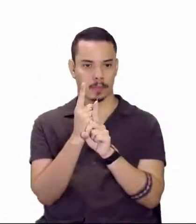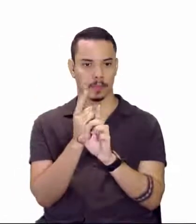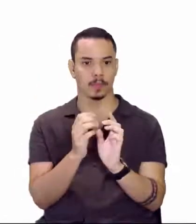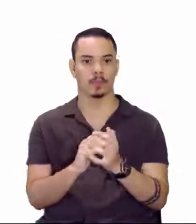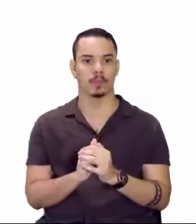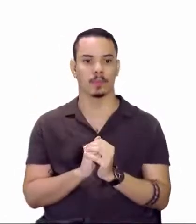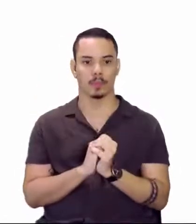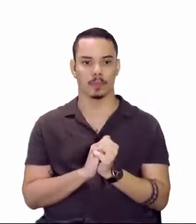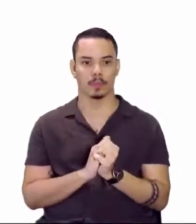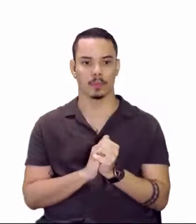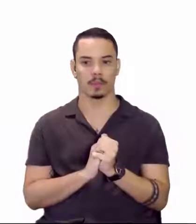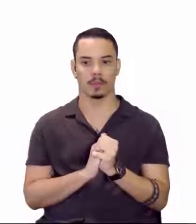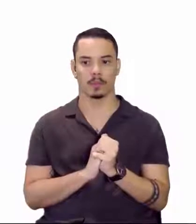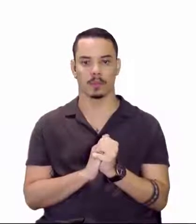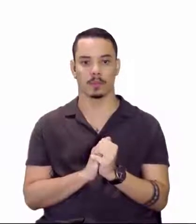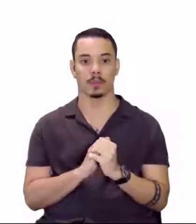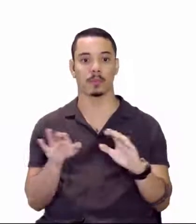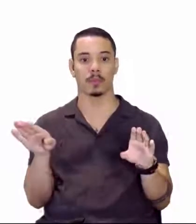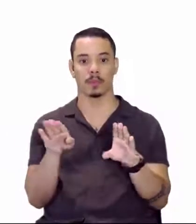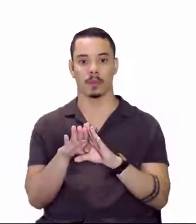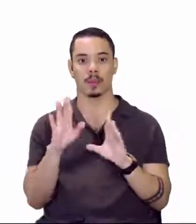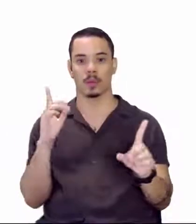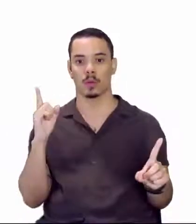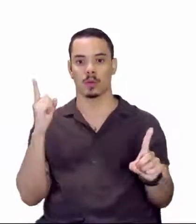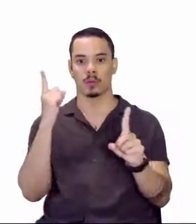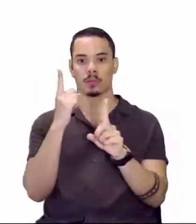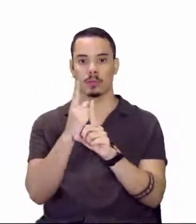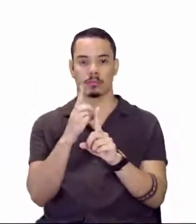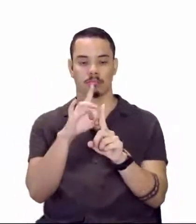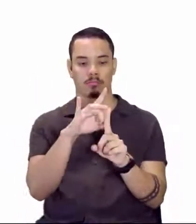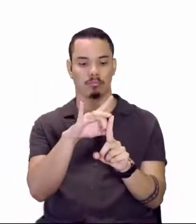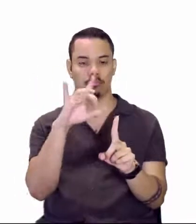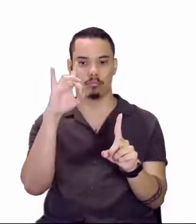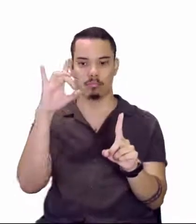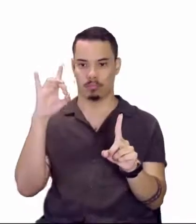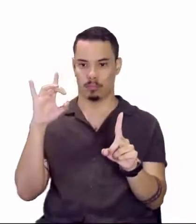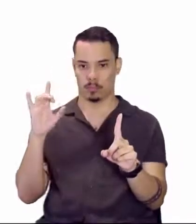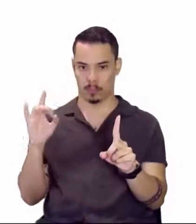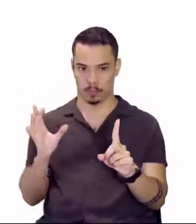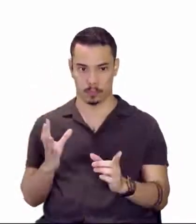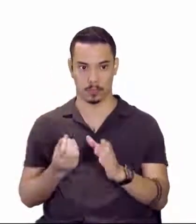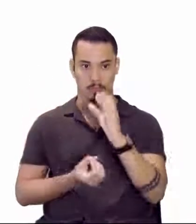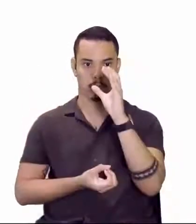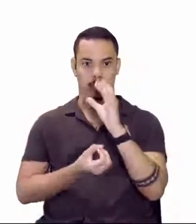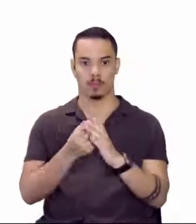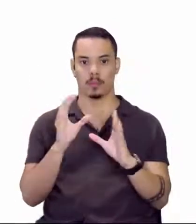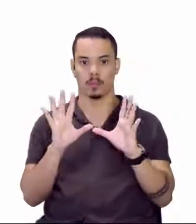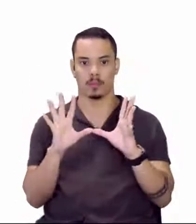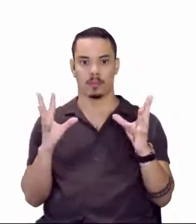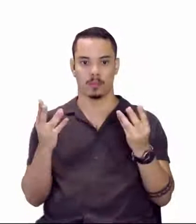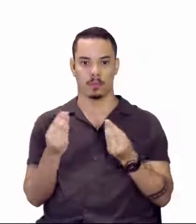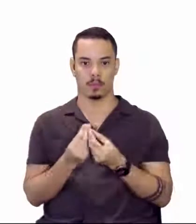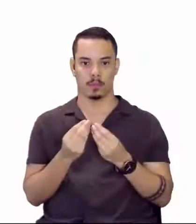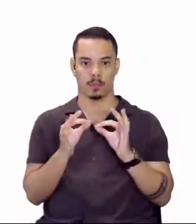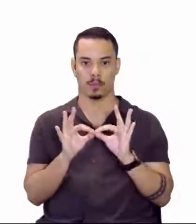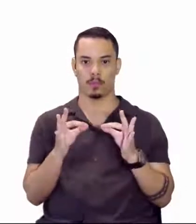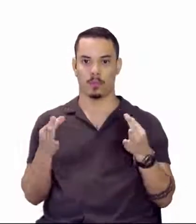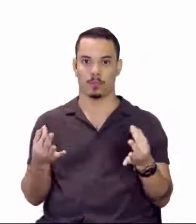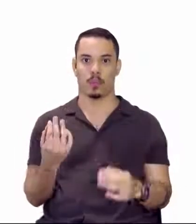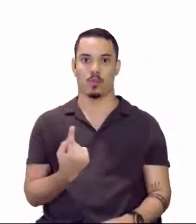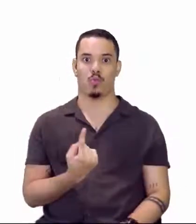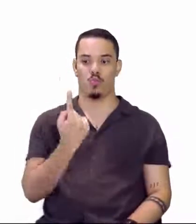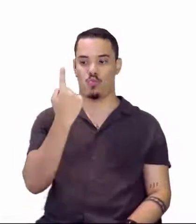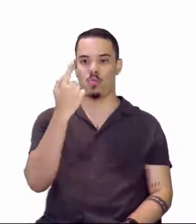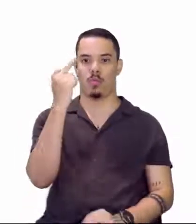e normalmente eles são encontrados isolados, formando substâncias simples e monoatômicas.